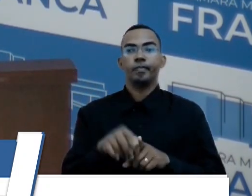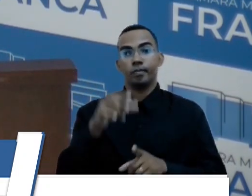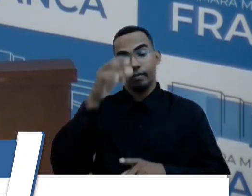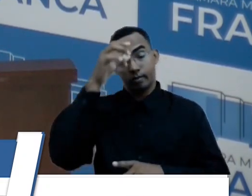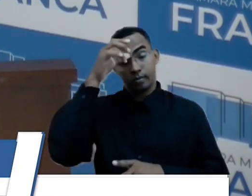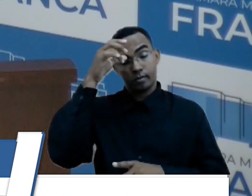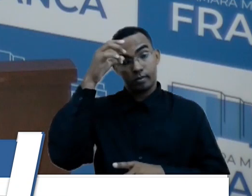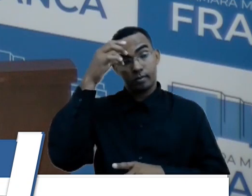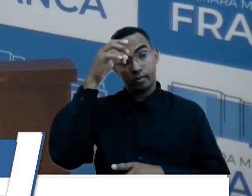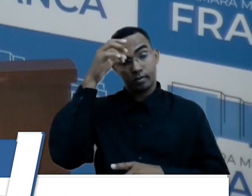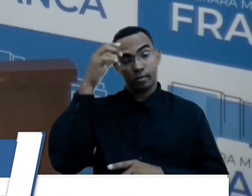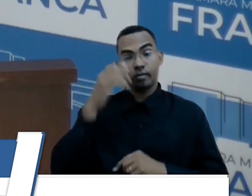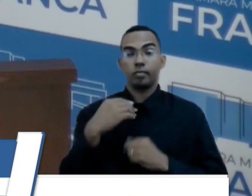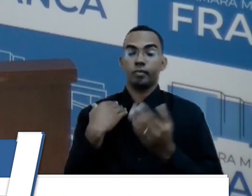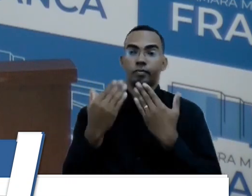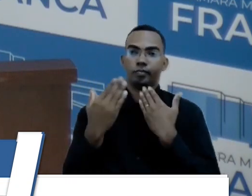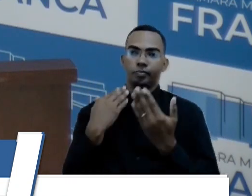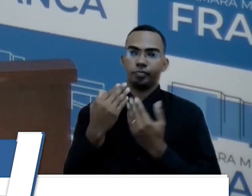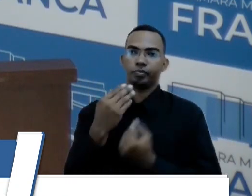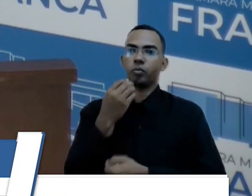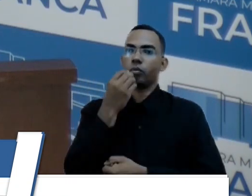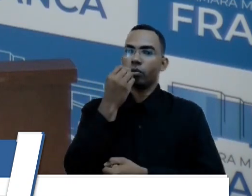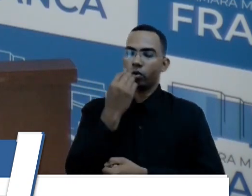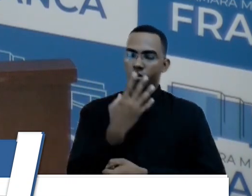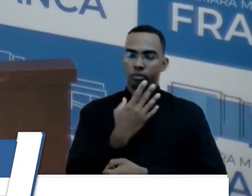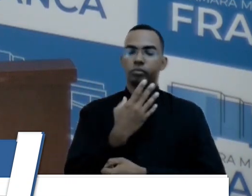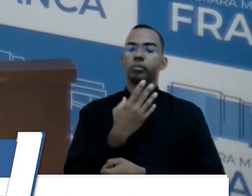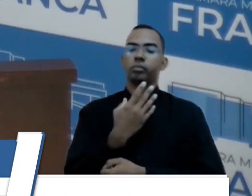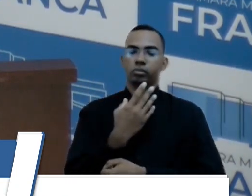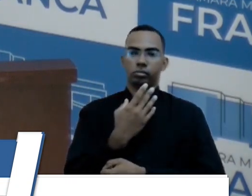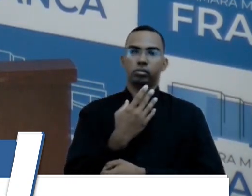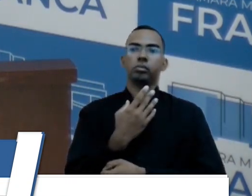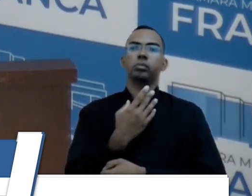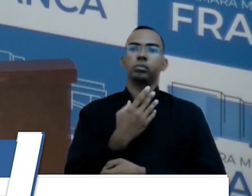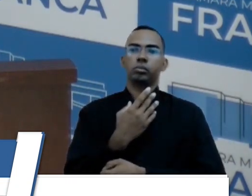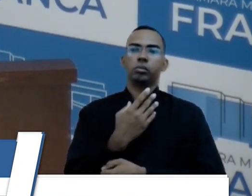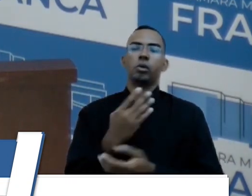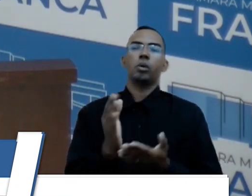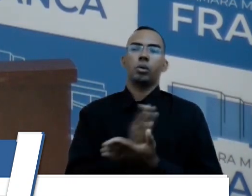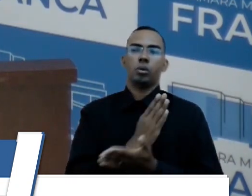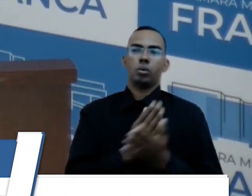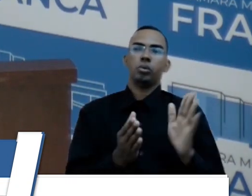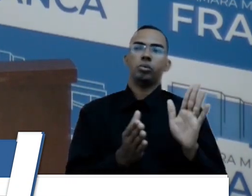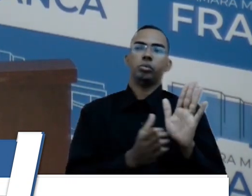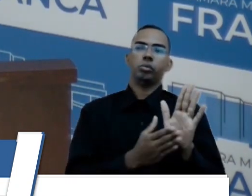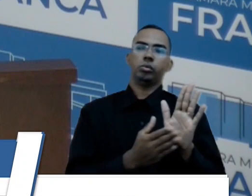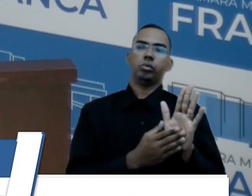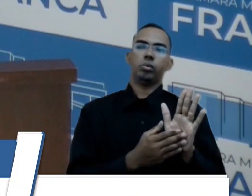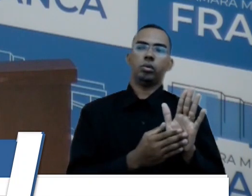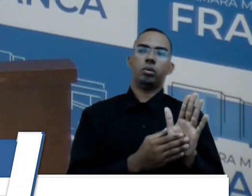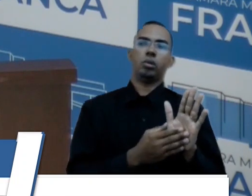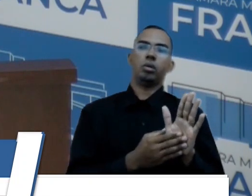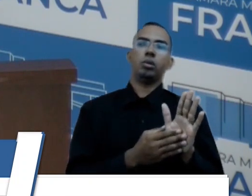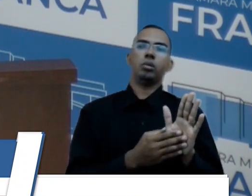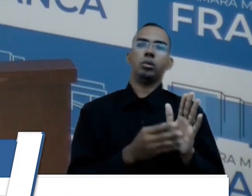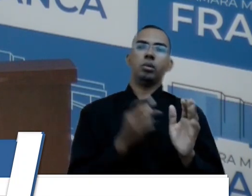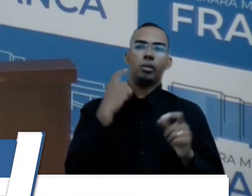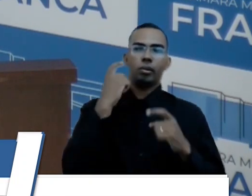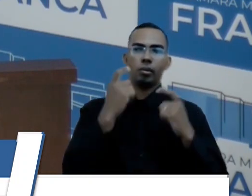foi uma conversa muito produtiva. A gente levou algumas demandas, tem me preocupado muito, como